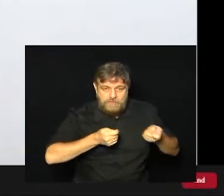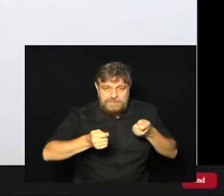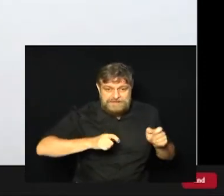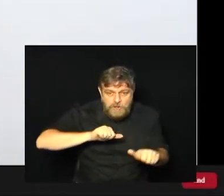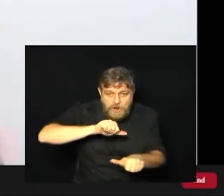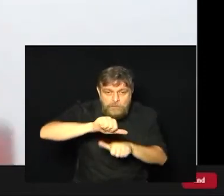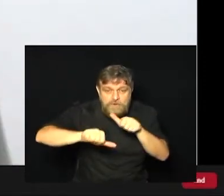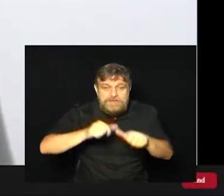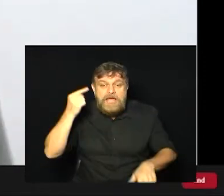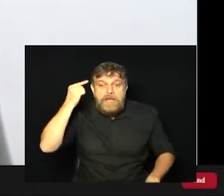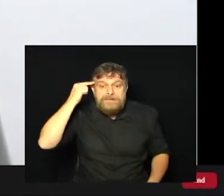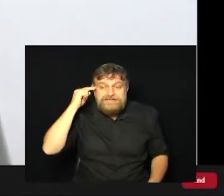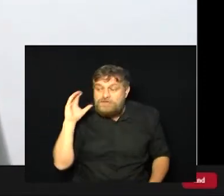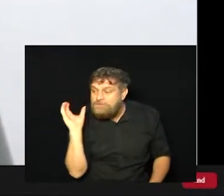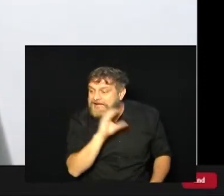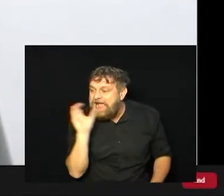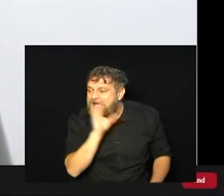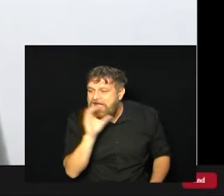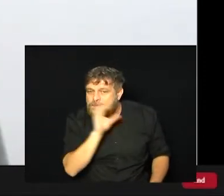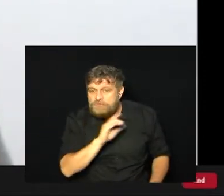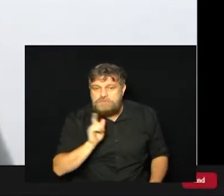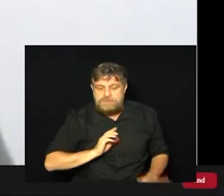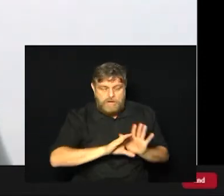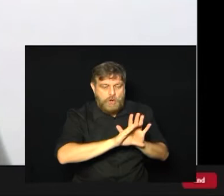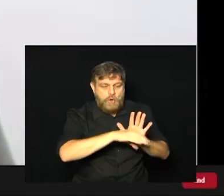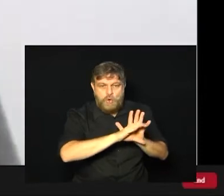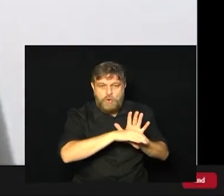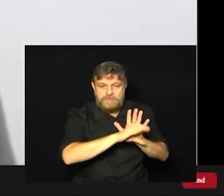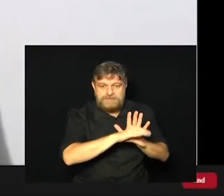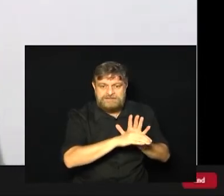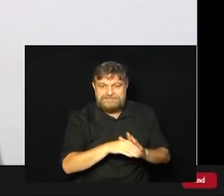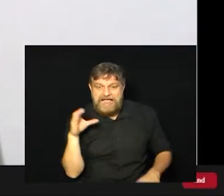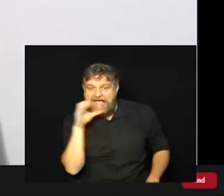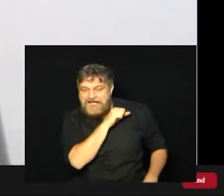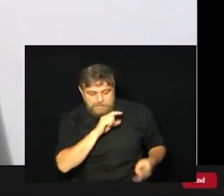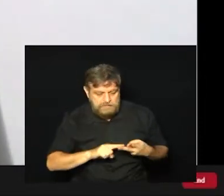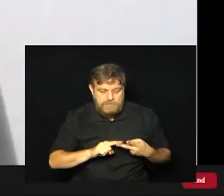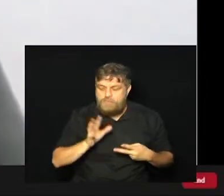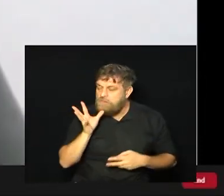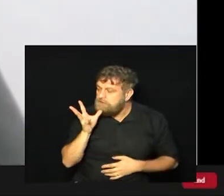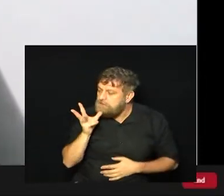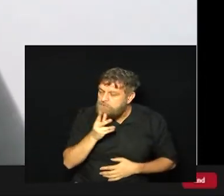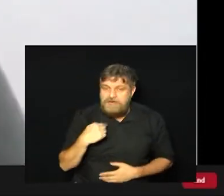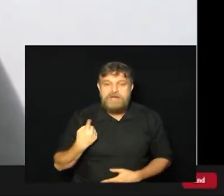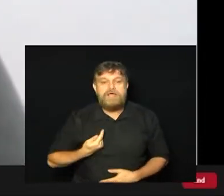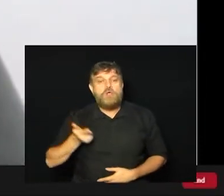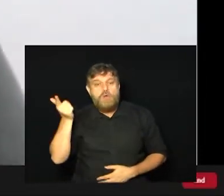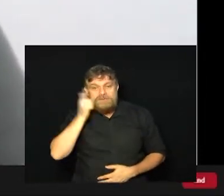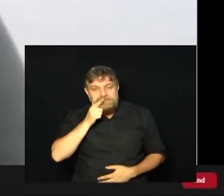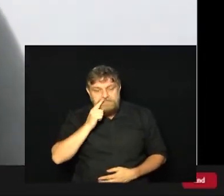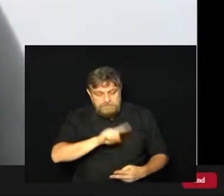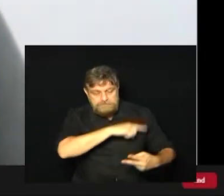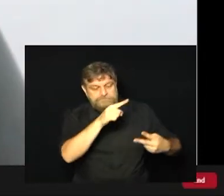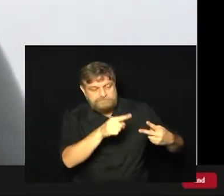para o pensamento mais rápido, aí vem até o conceito, né, de rápido e devagar, aí eu posso pegar uma segunda